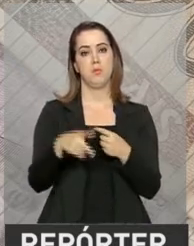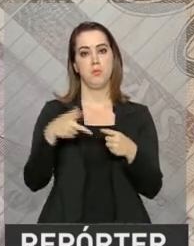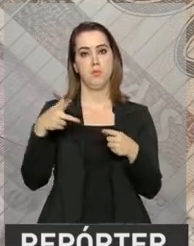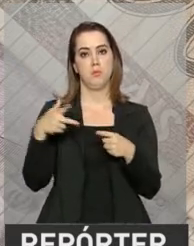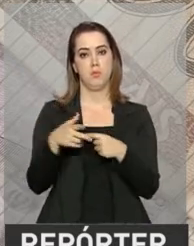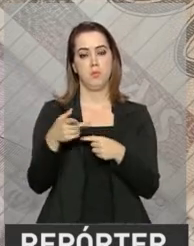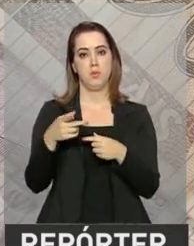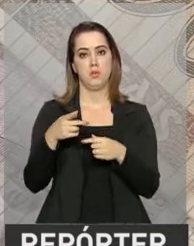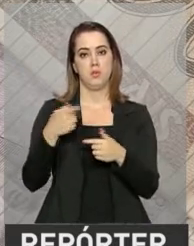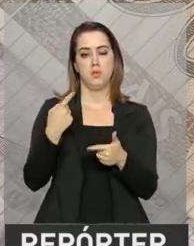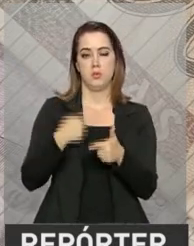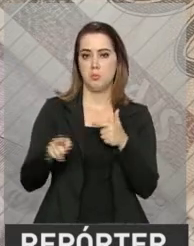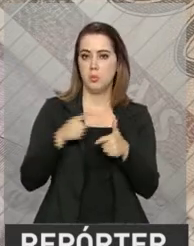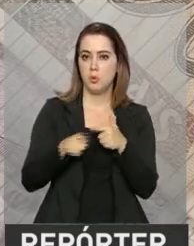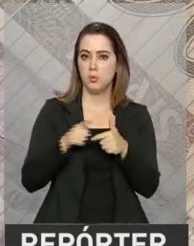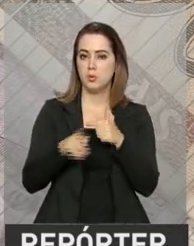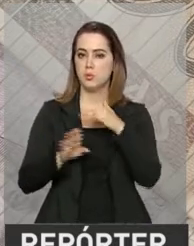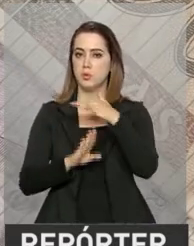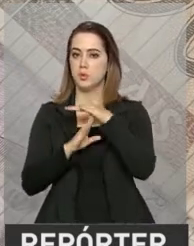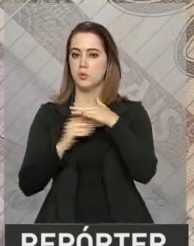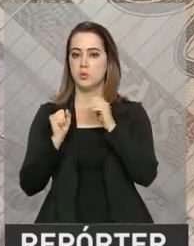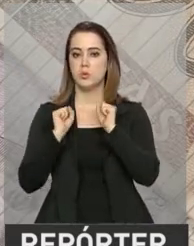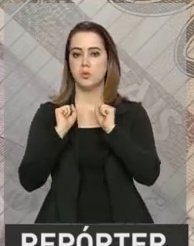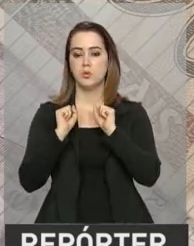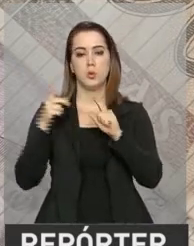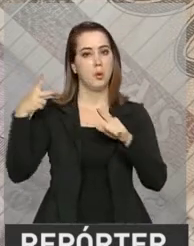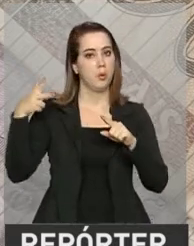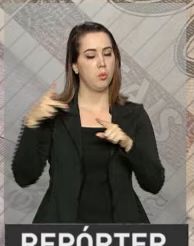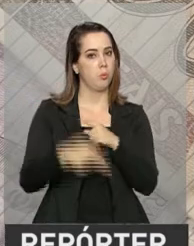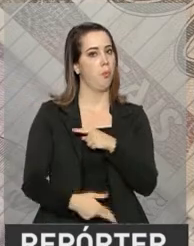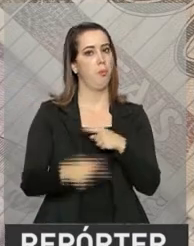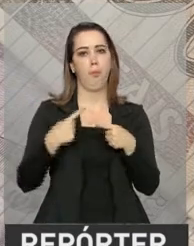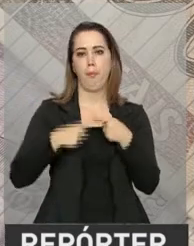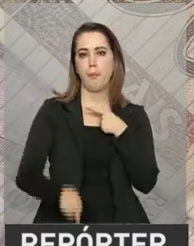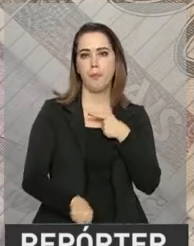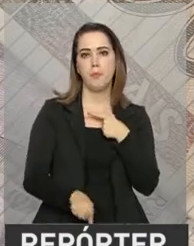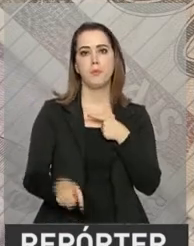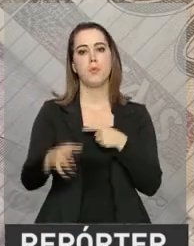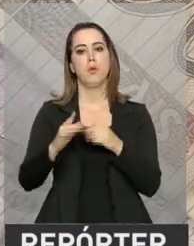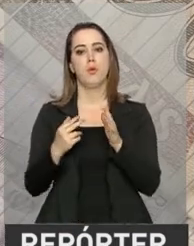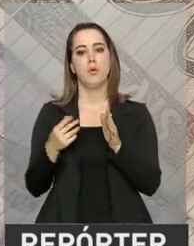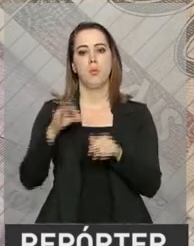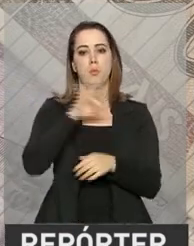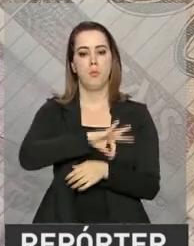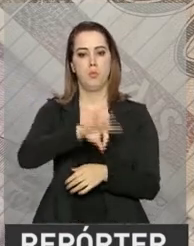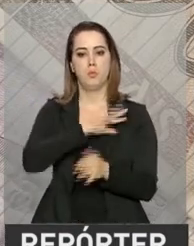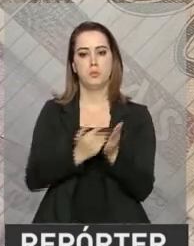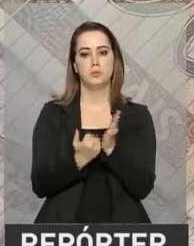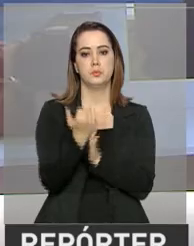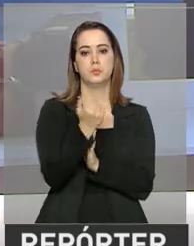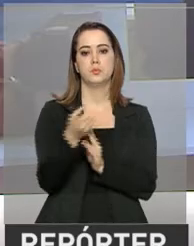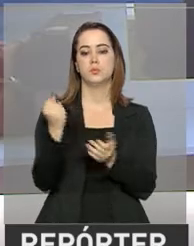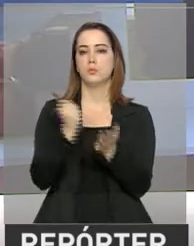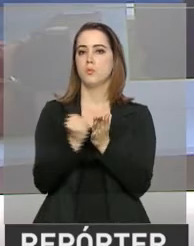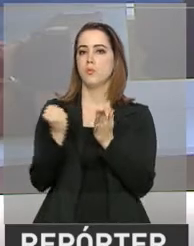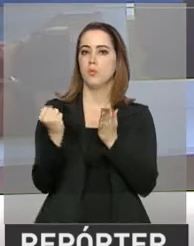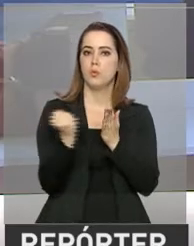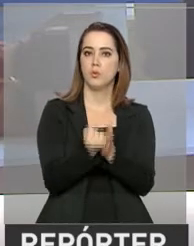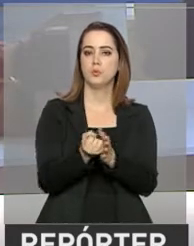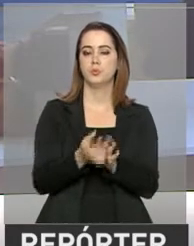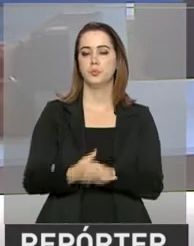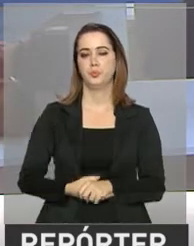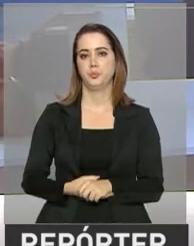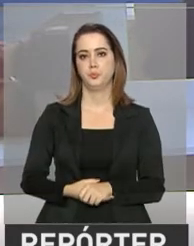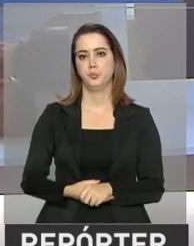a PEC proíbe reajustes salariais, contratações e concursos públicos no setor público.